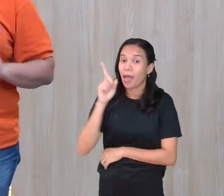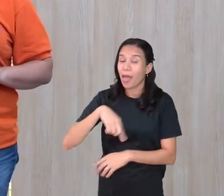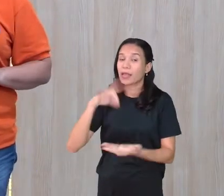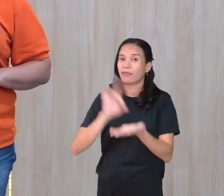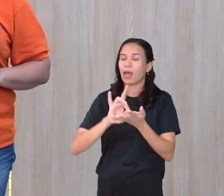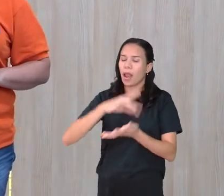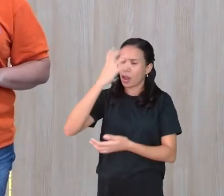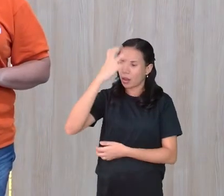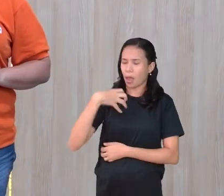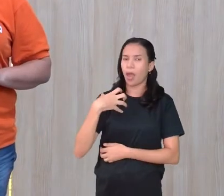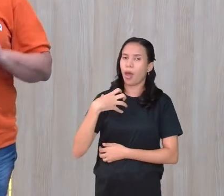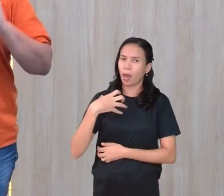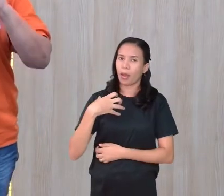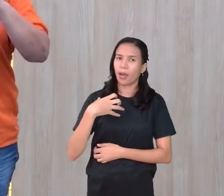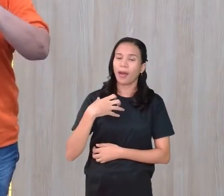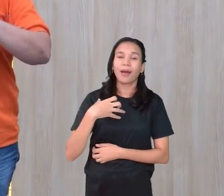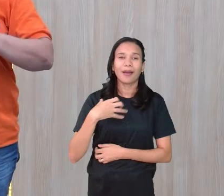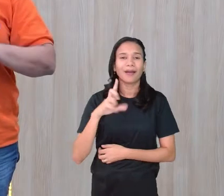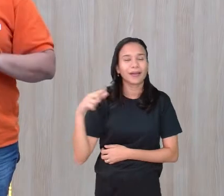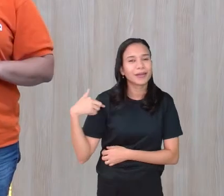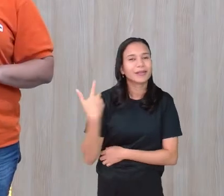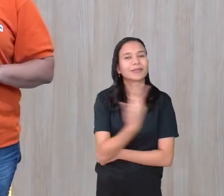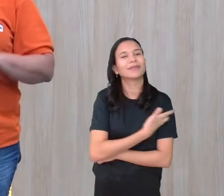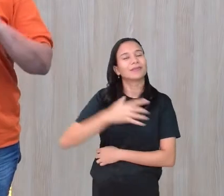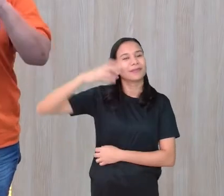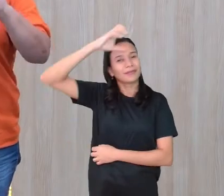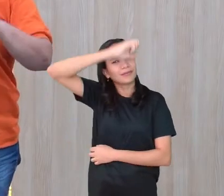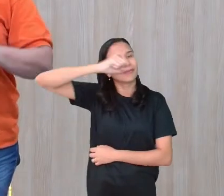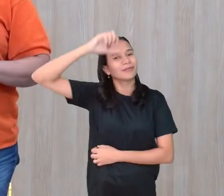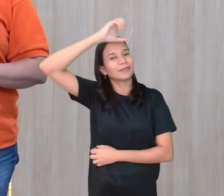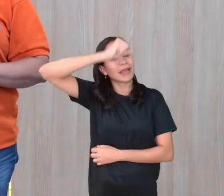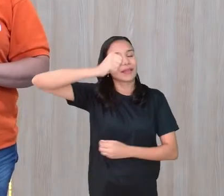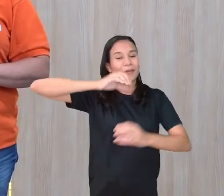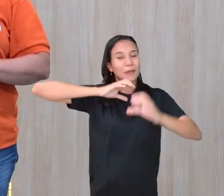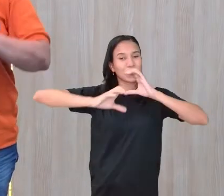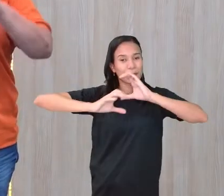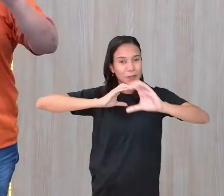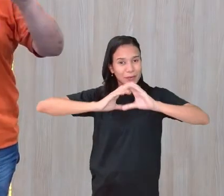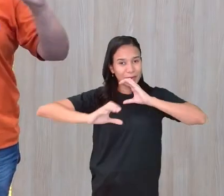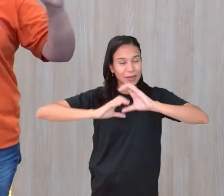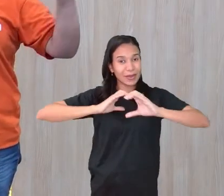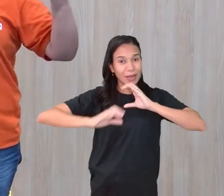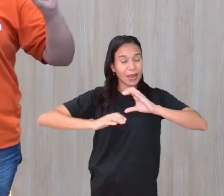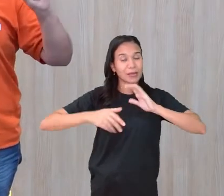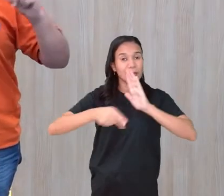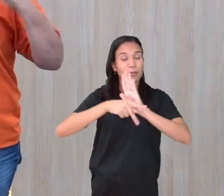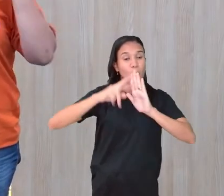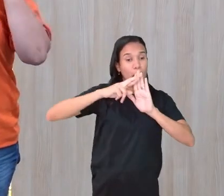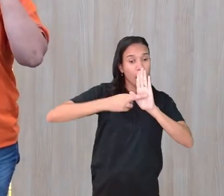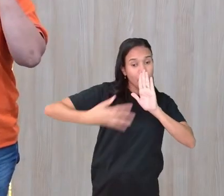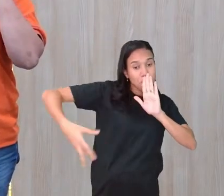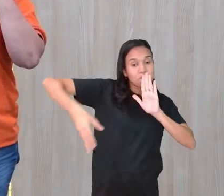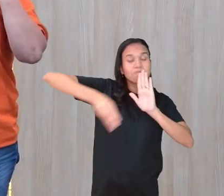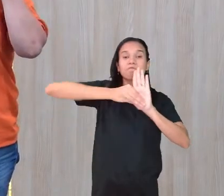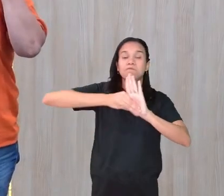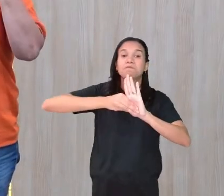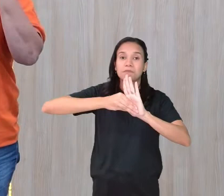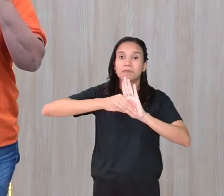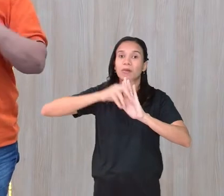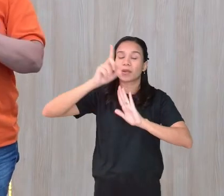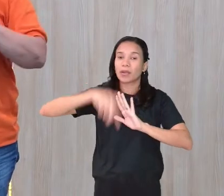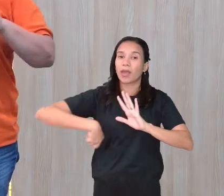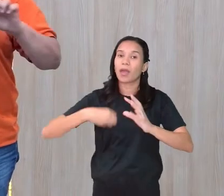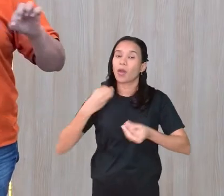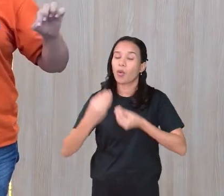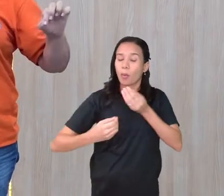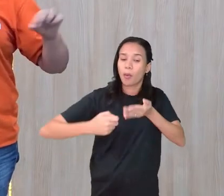coisa séria e estamos aprendendo a nos comunicar, registrar, não é? Seja de